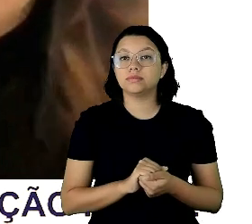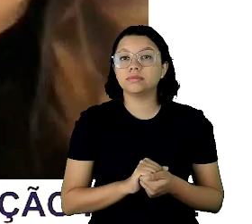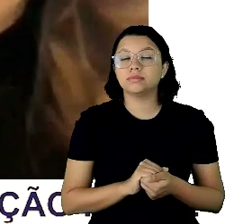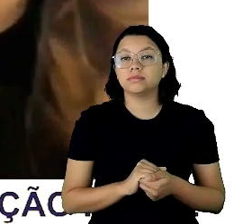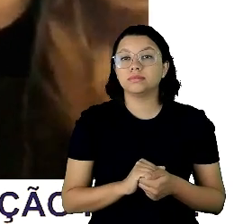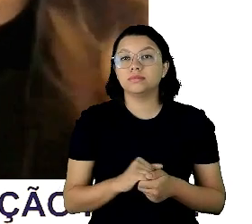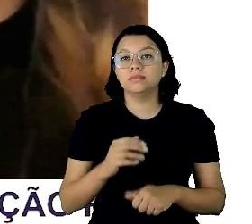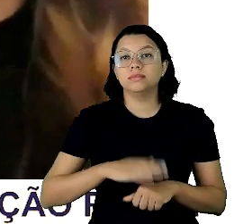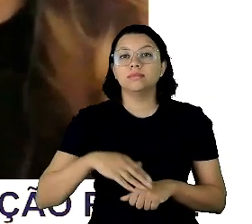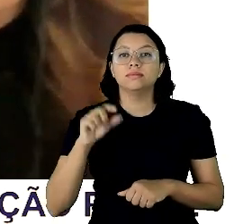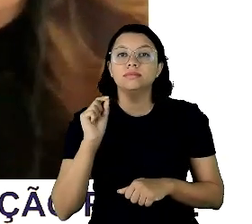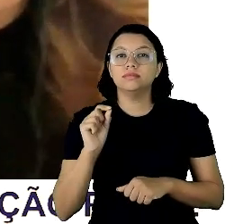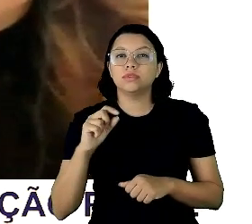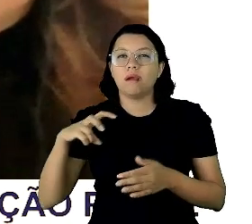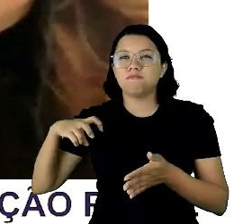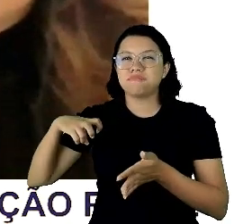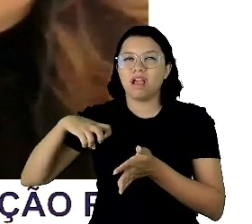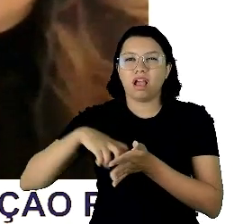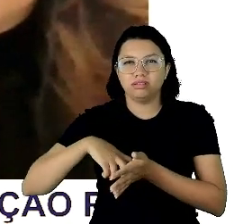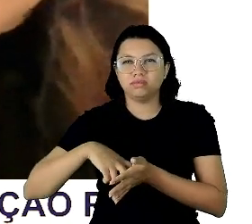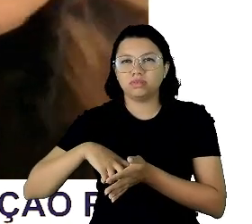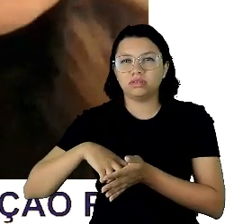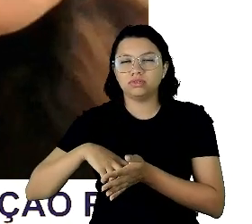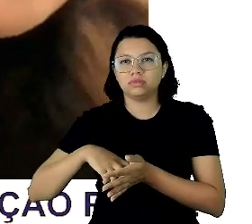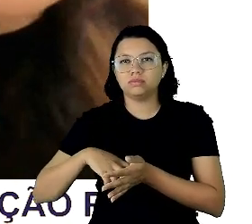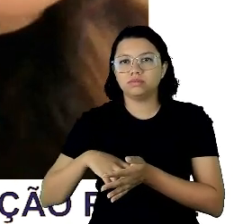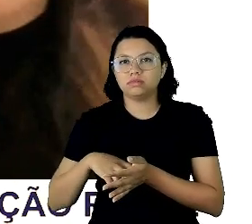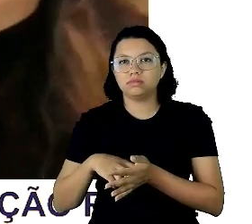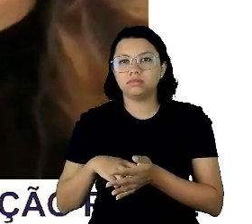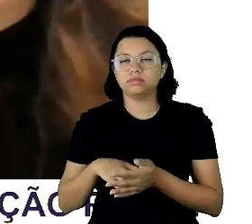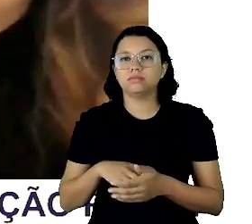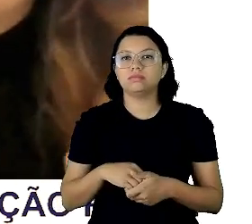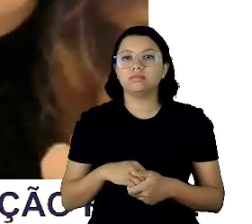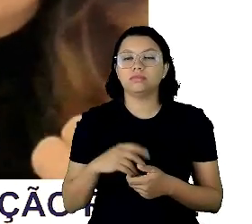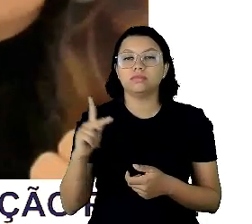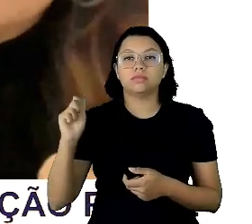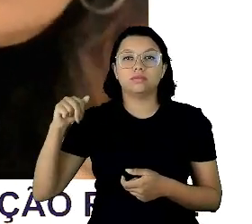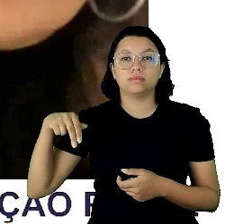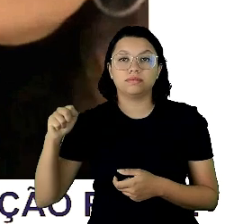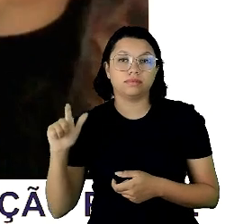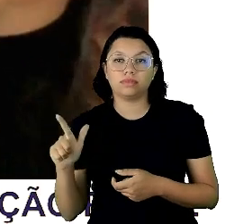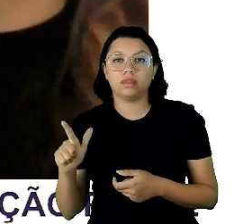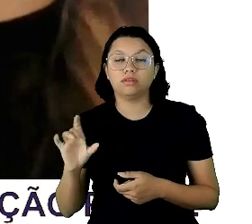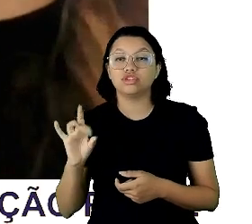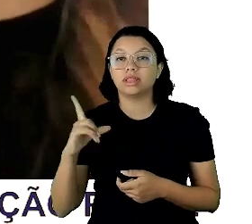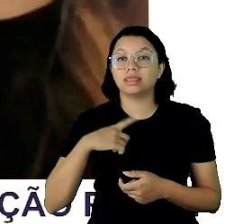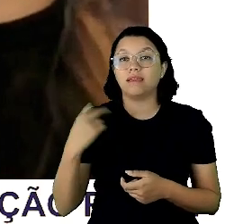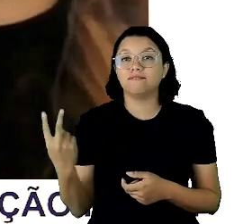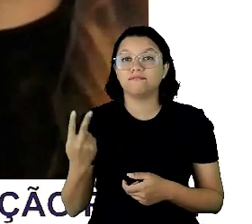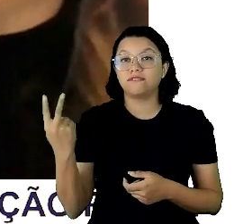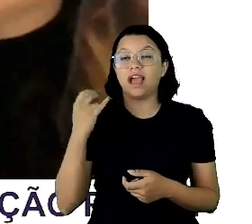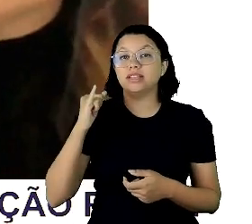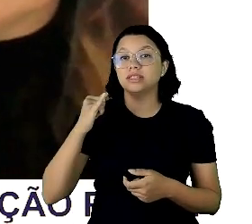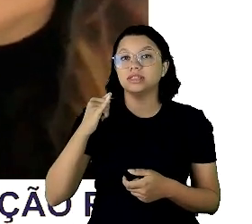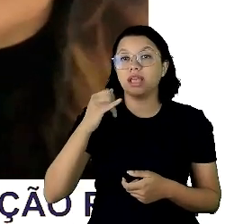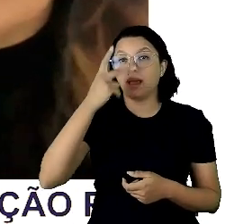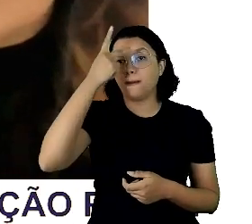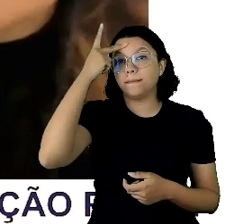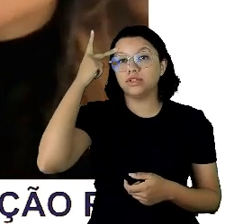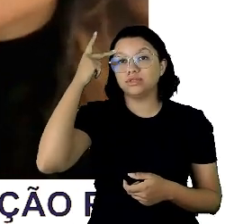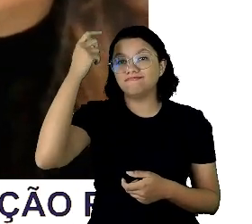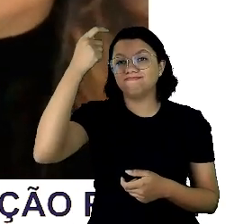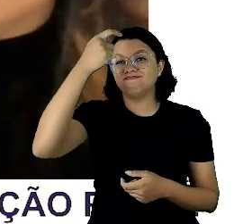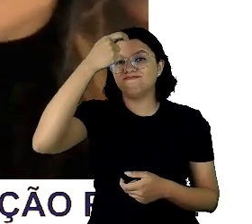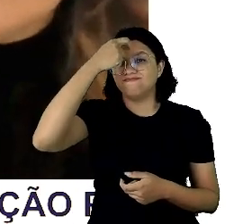que a punição penal em si, porque a punição penal em si ela só vai ter validade se a pessoa caiu em consciência daquilo